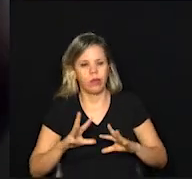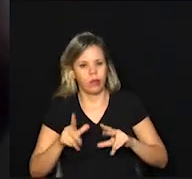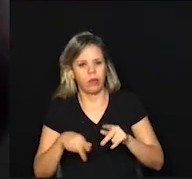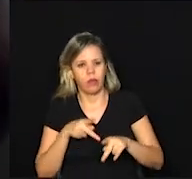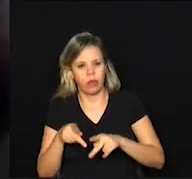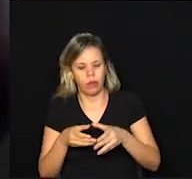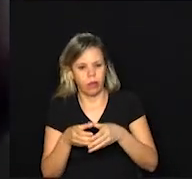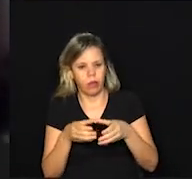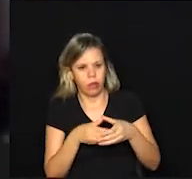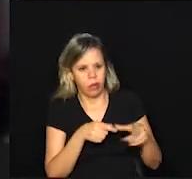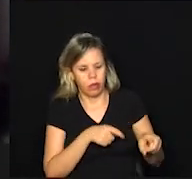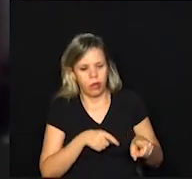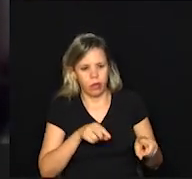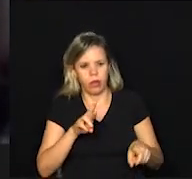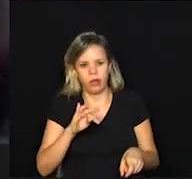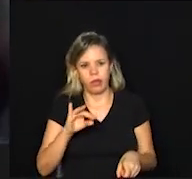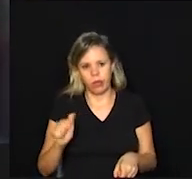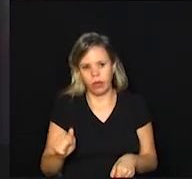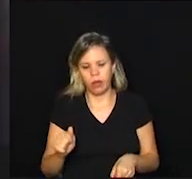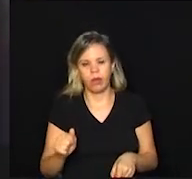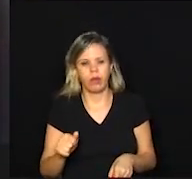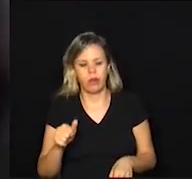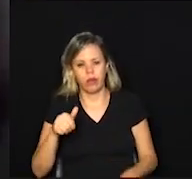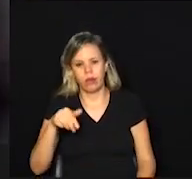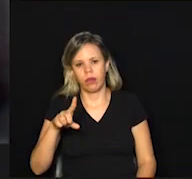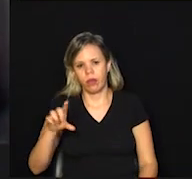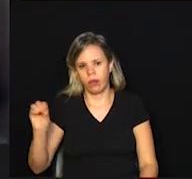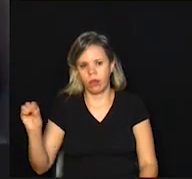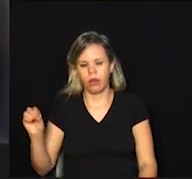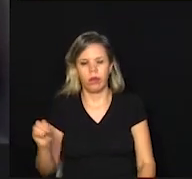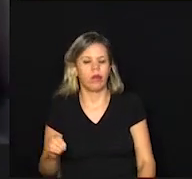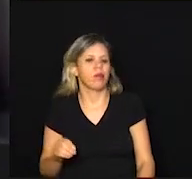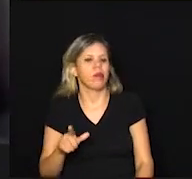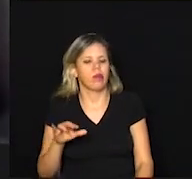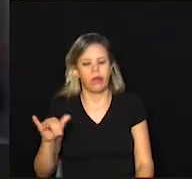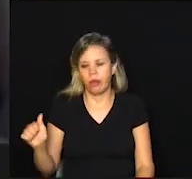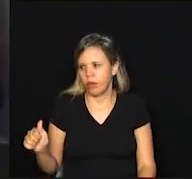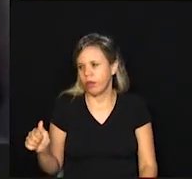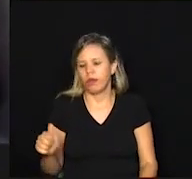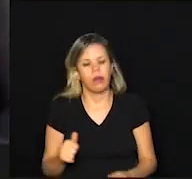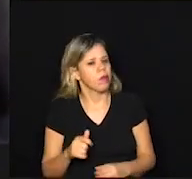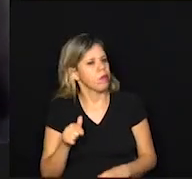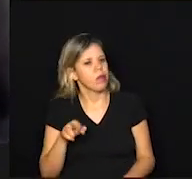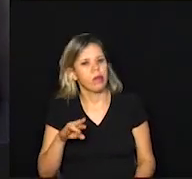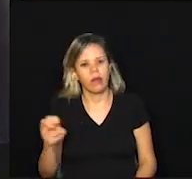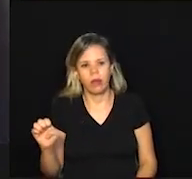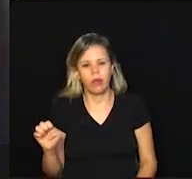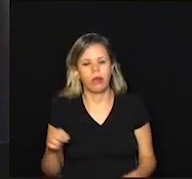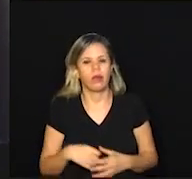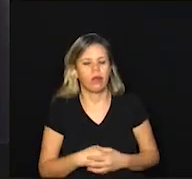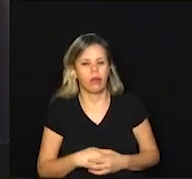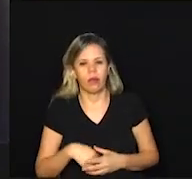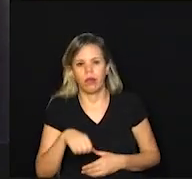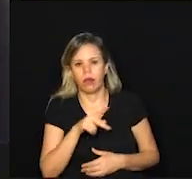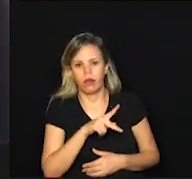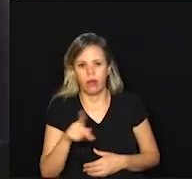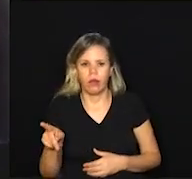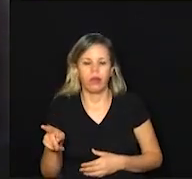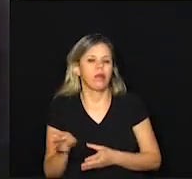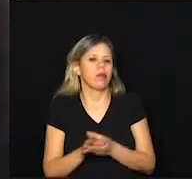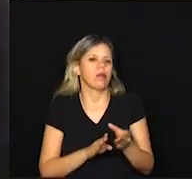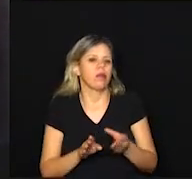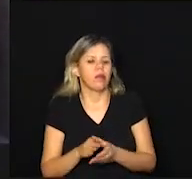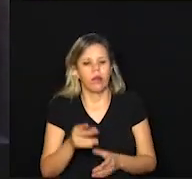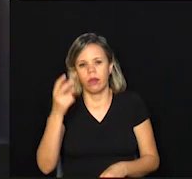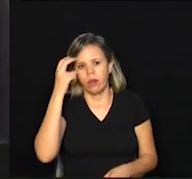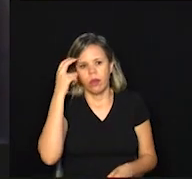toda a comunidade está fazendo há Roseiras o Marcelo a Lúcia Castro André Mendes né presidente do conselho